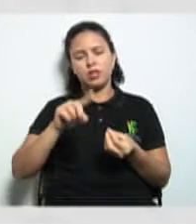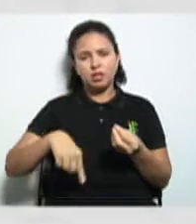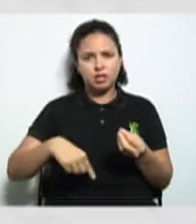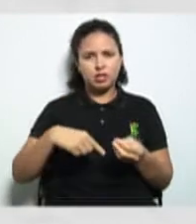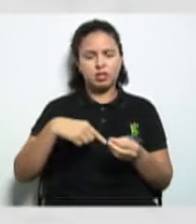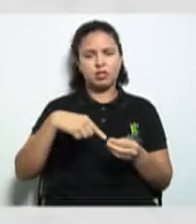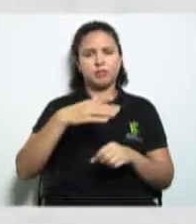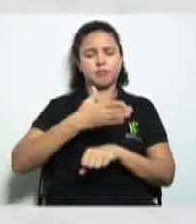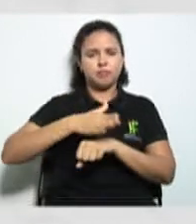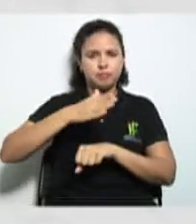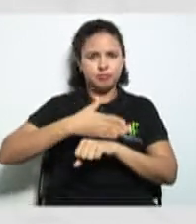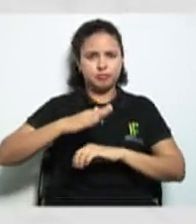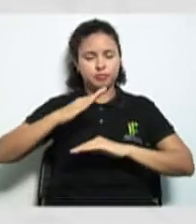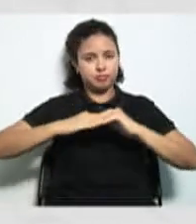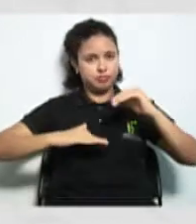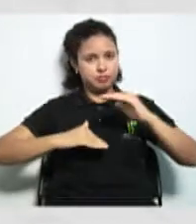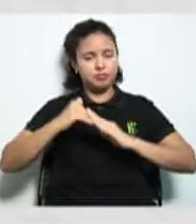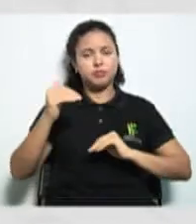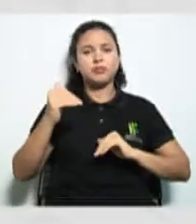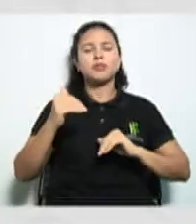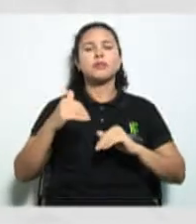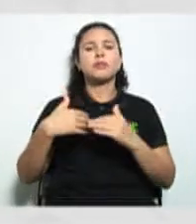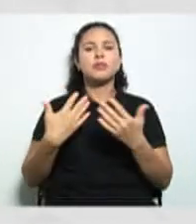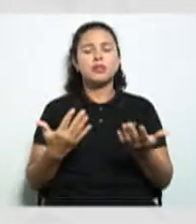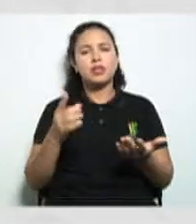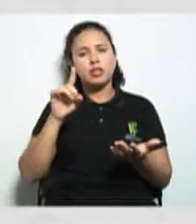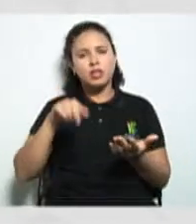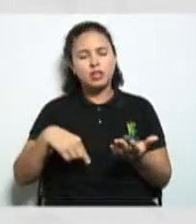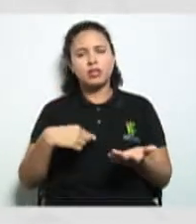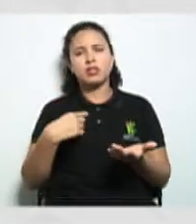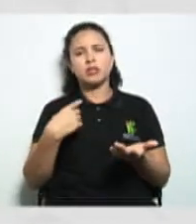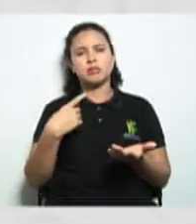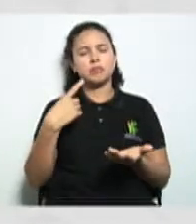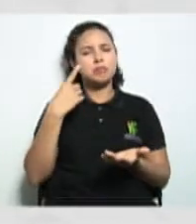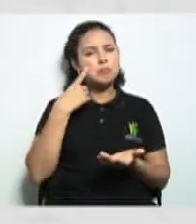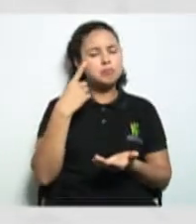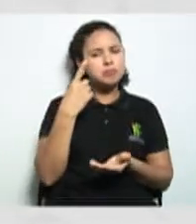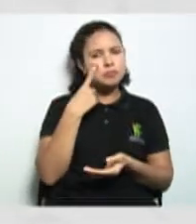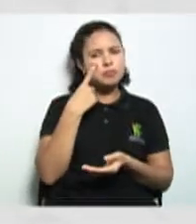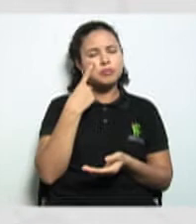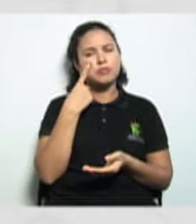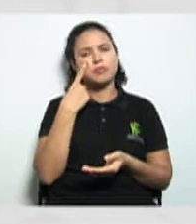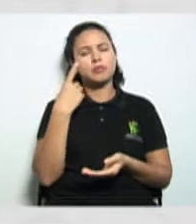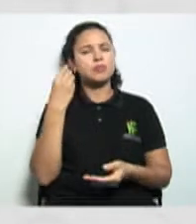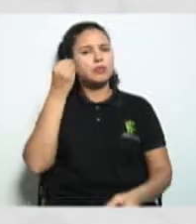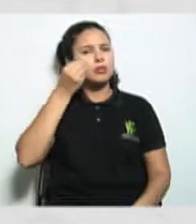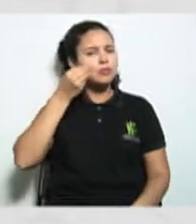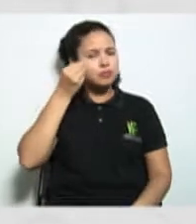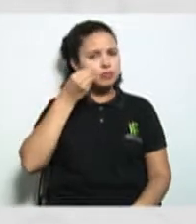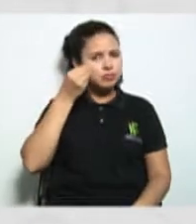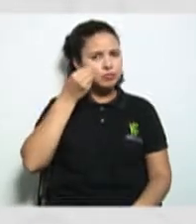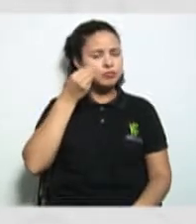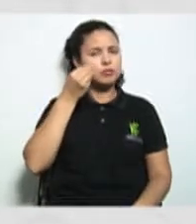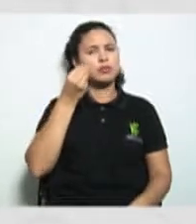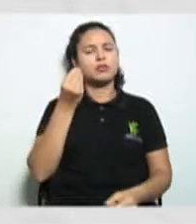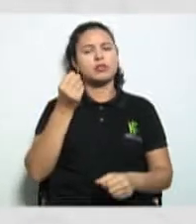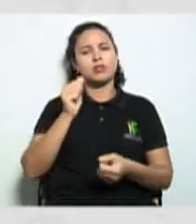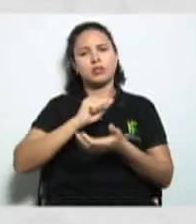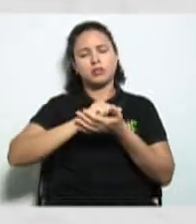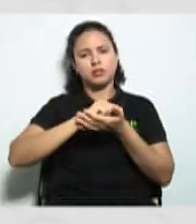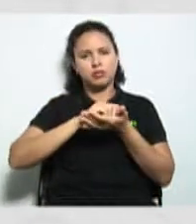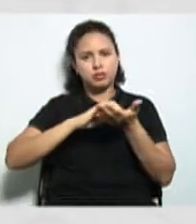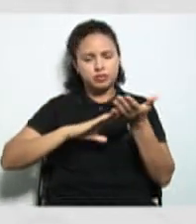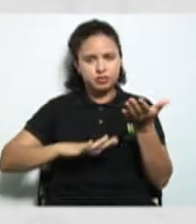prática profissional? Olha só, ela se constitui de simulações ou experimentos, atividades